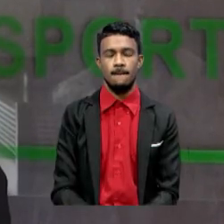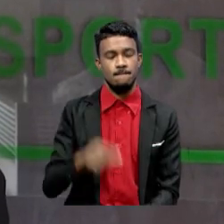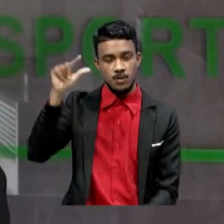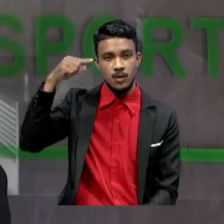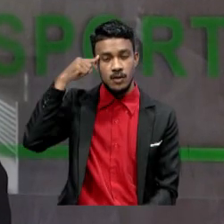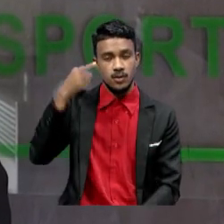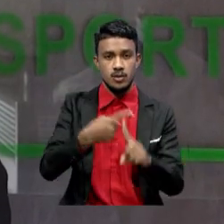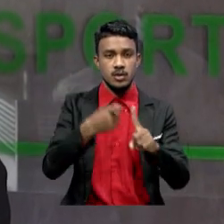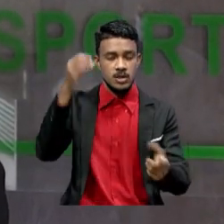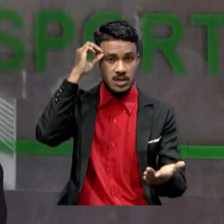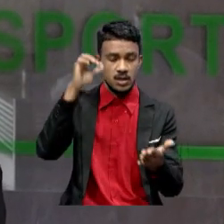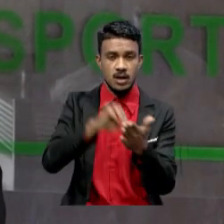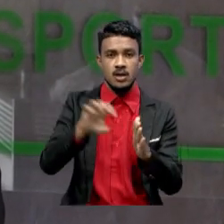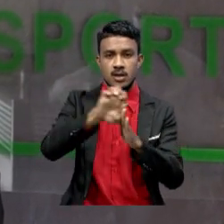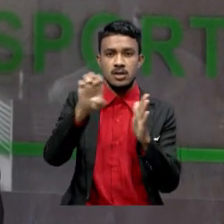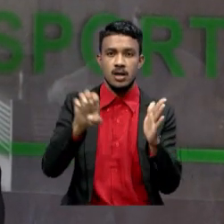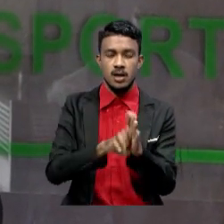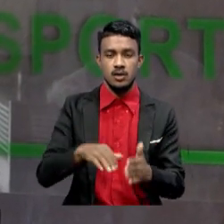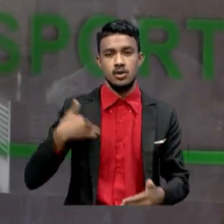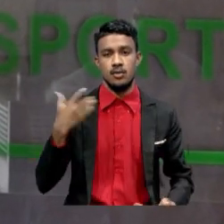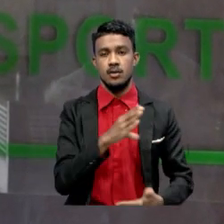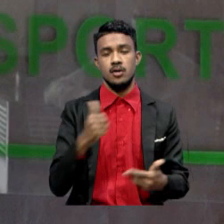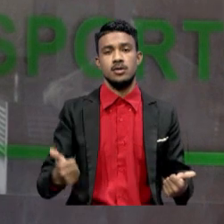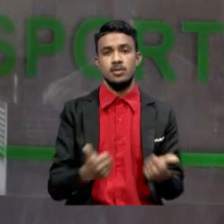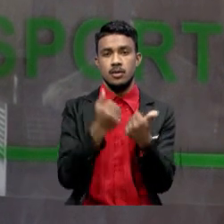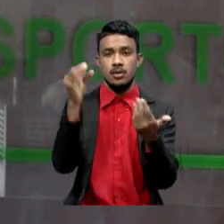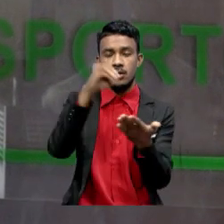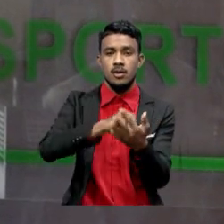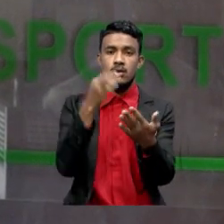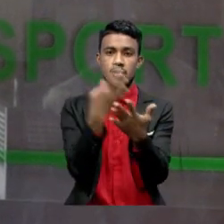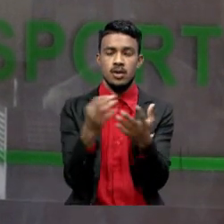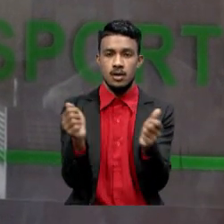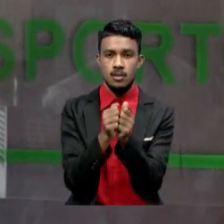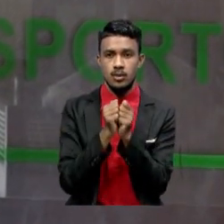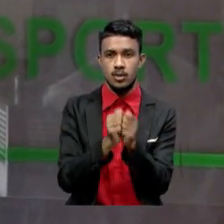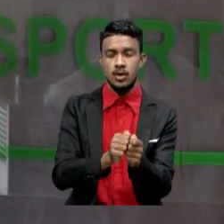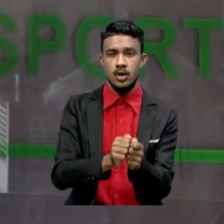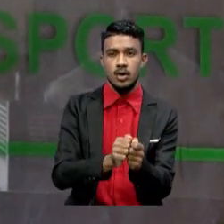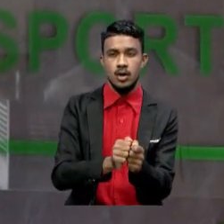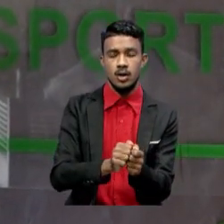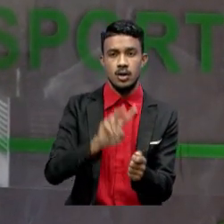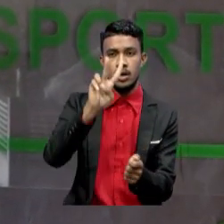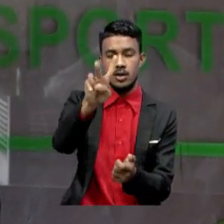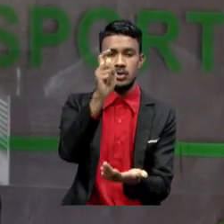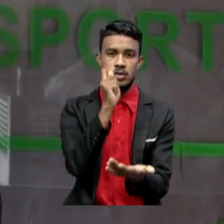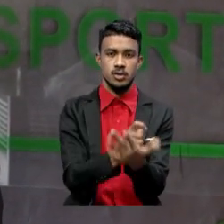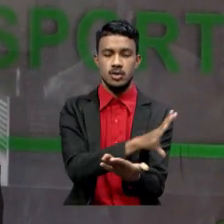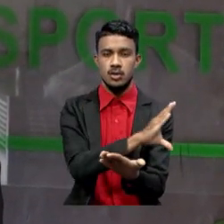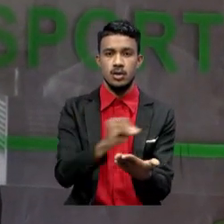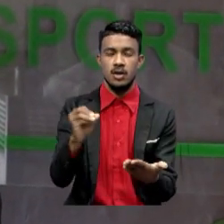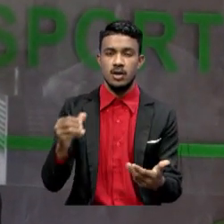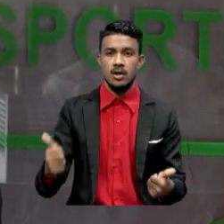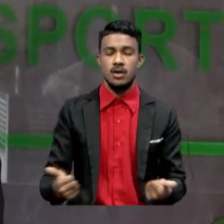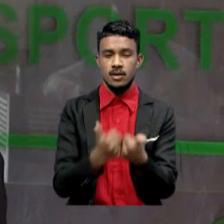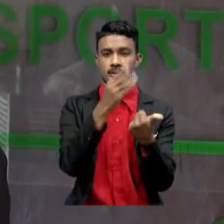Governo liu Secretaria Estado Juventude e Desporto ta orçamento hamutuk dólar americano riung atus rua hode apoio Liga Futebol